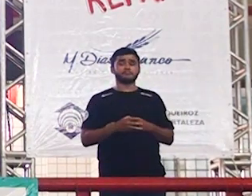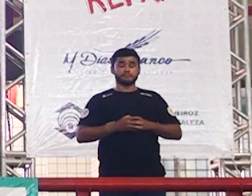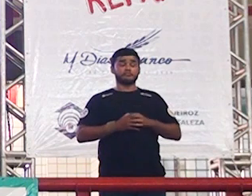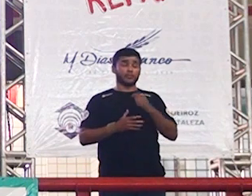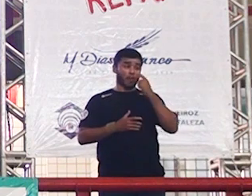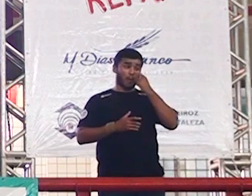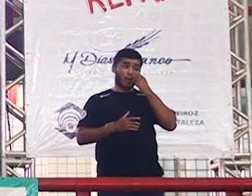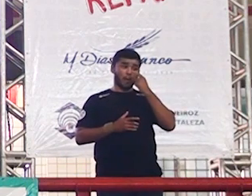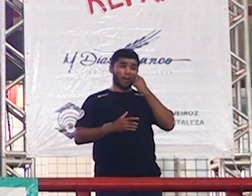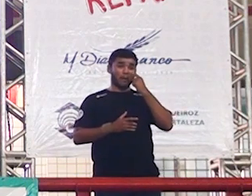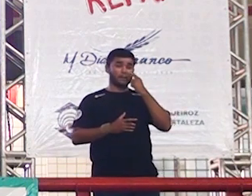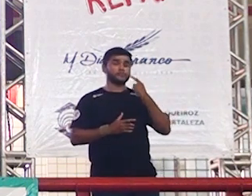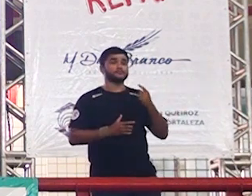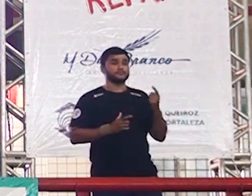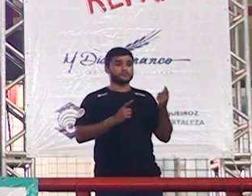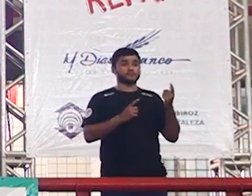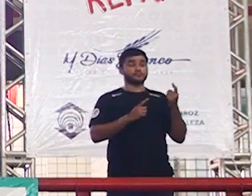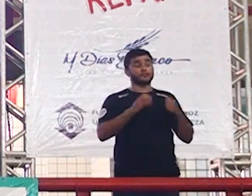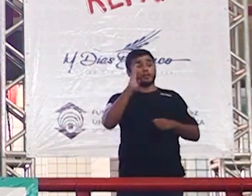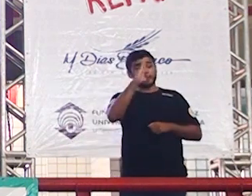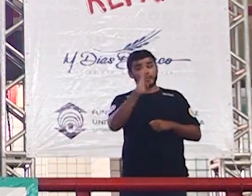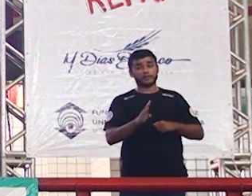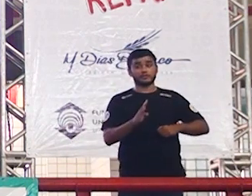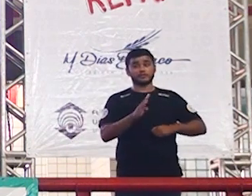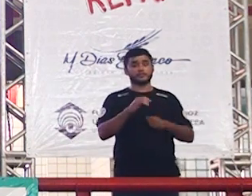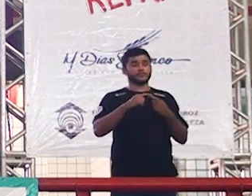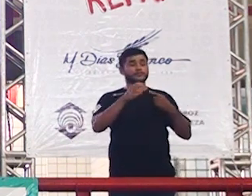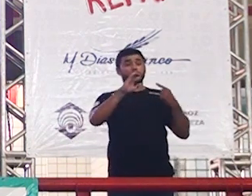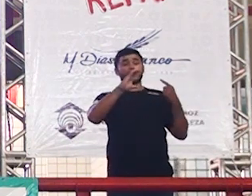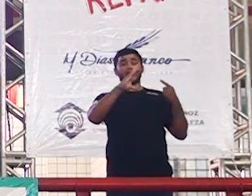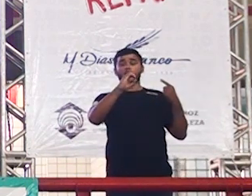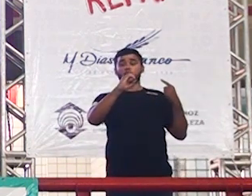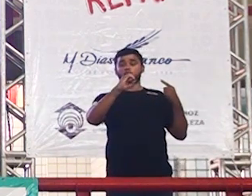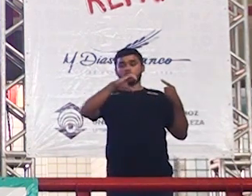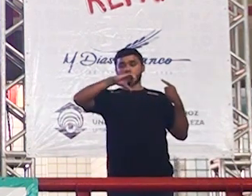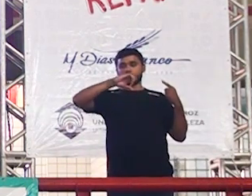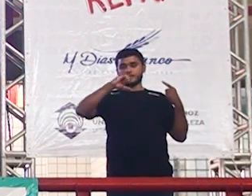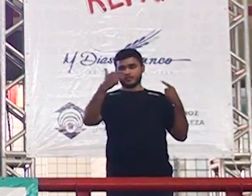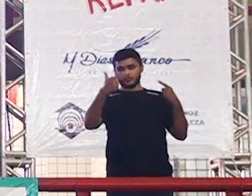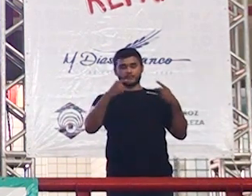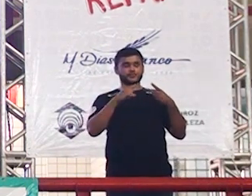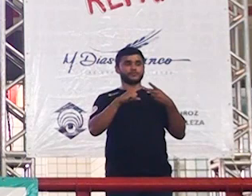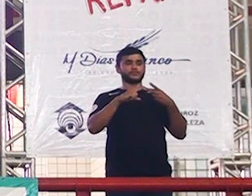O Brasil já sediou a Eco 92,